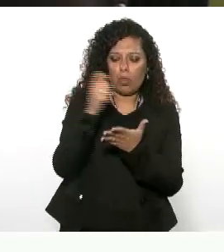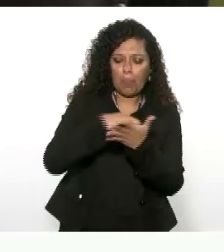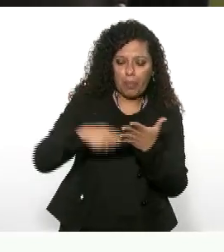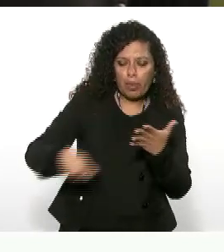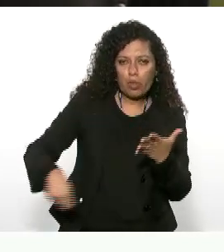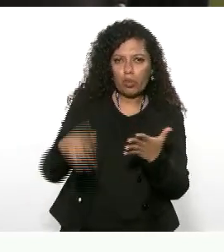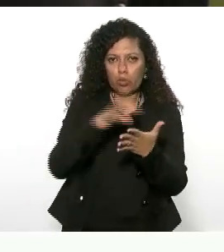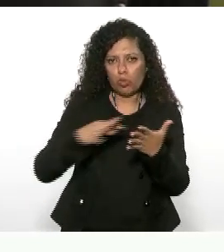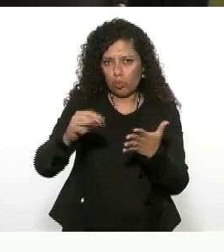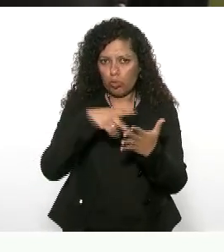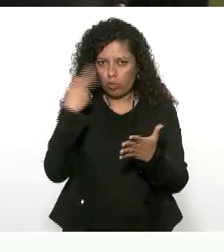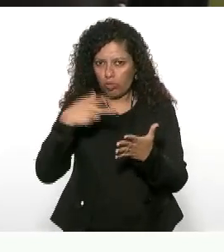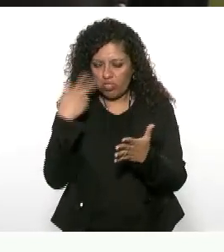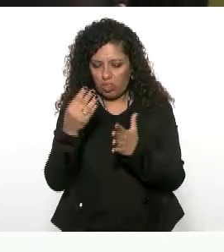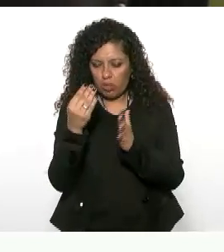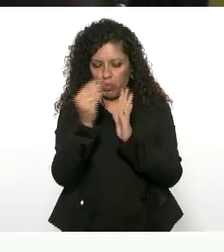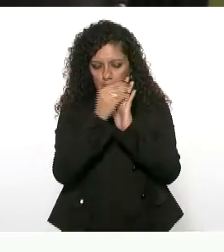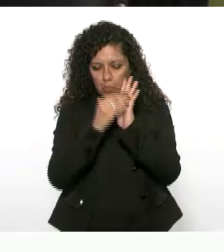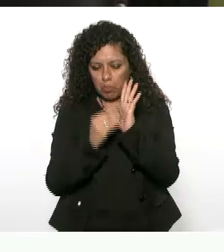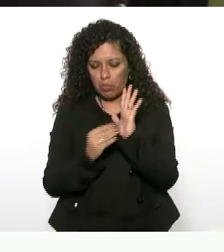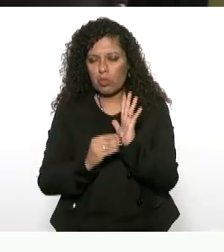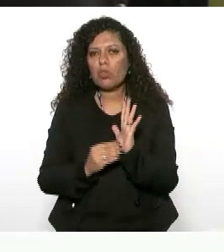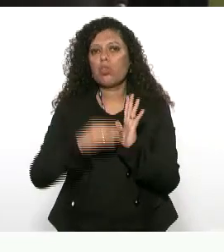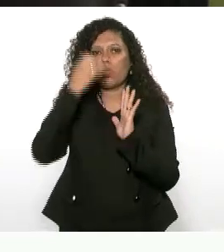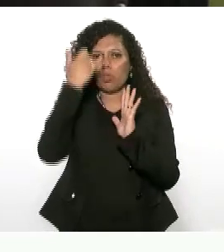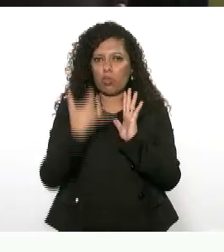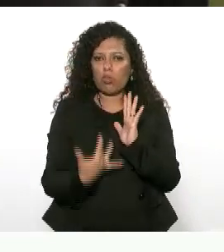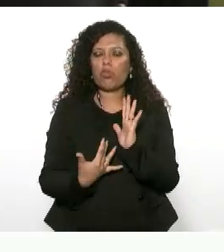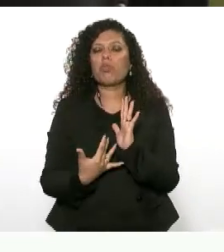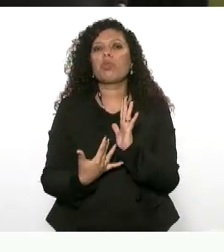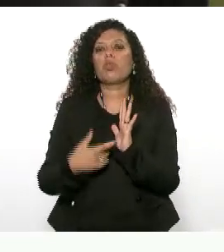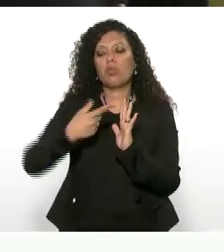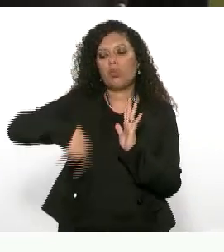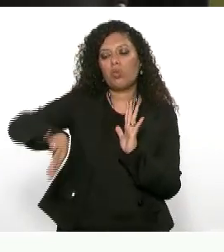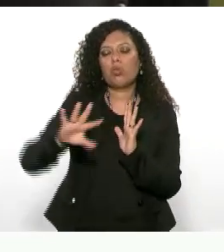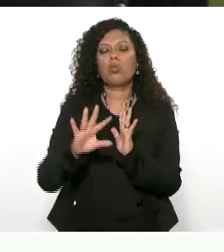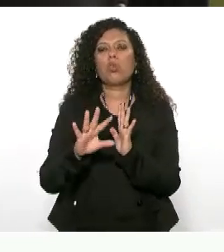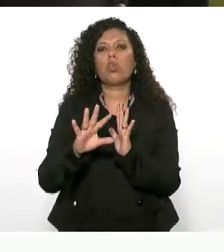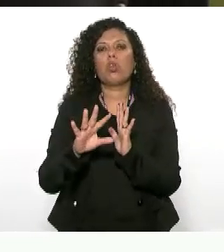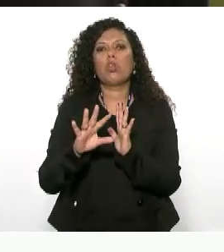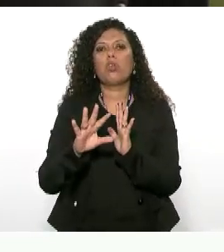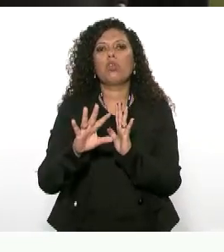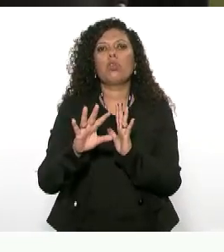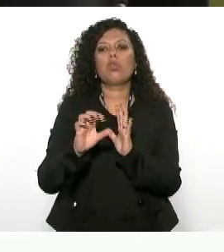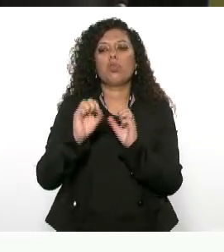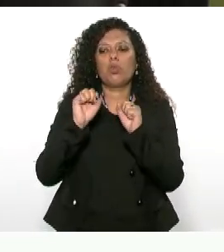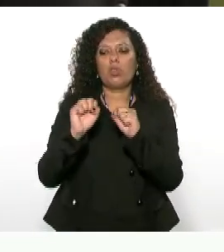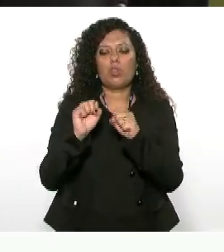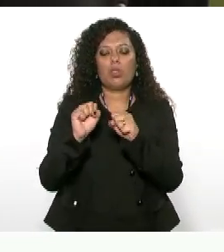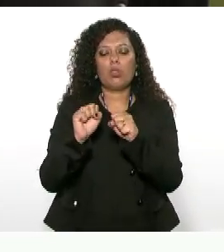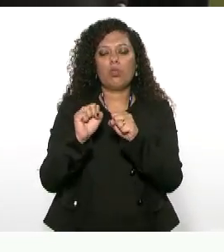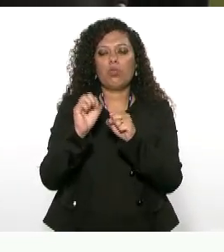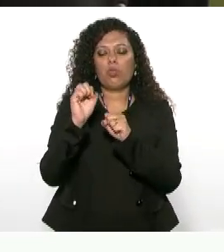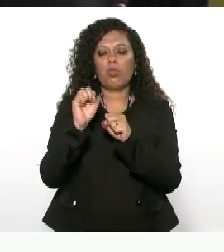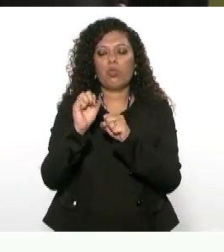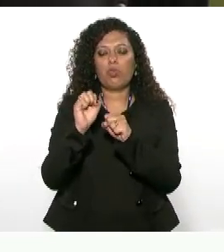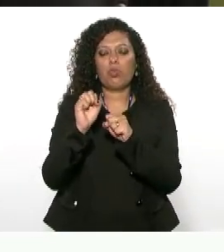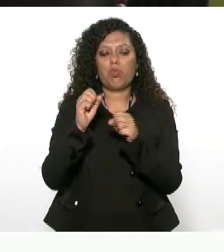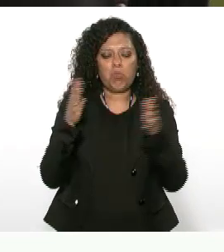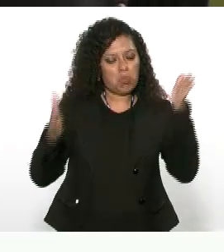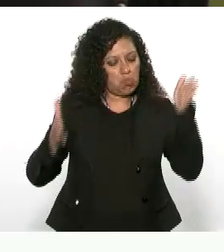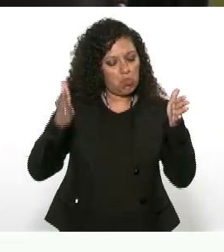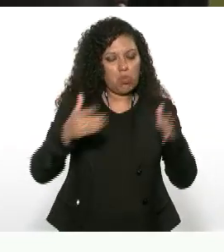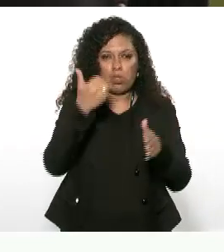e as outras observações, que a gente poderia, se for possível, estabelecer um prazo de 15 dias,